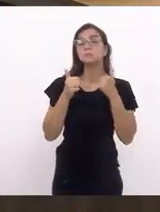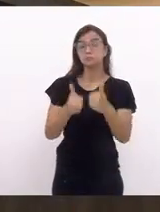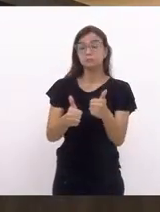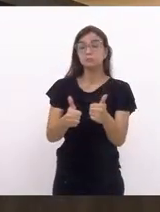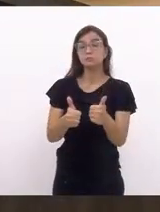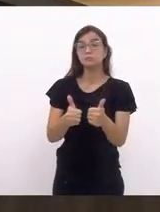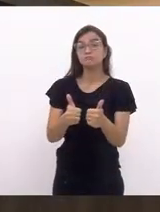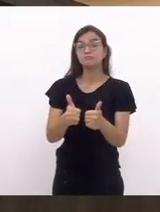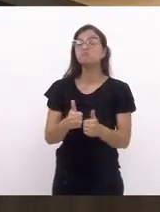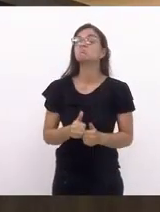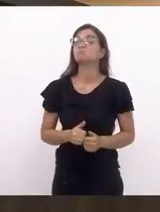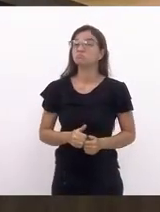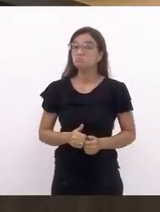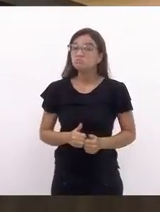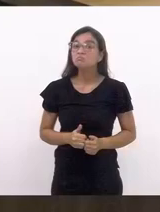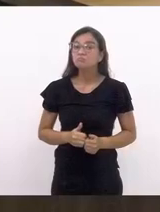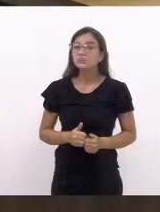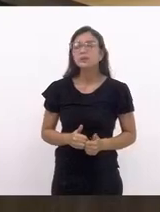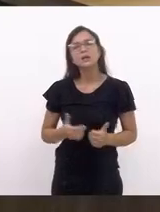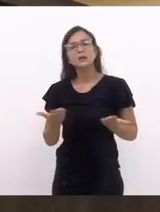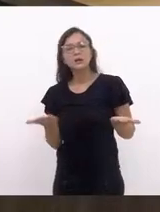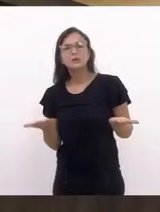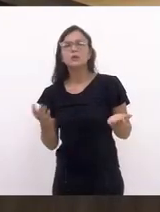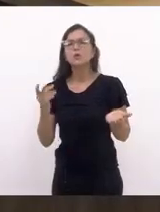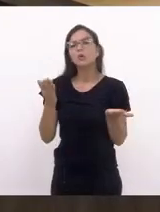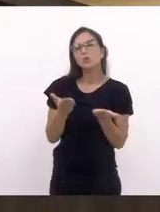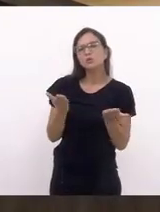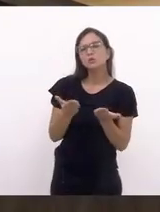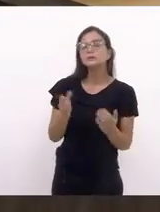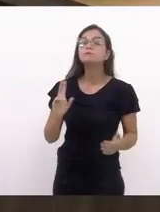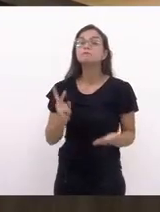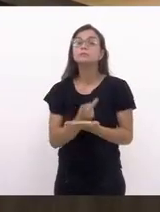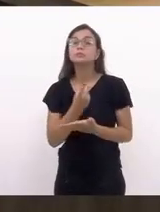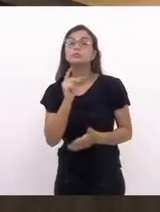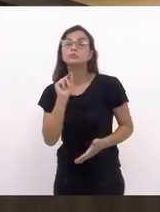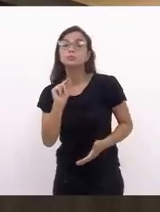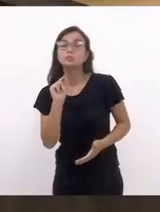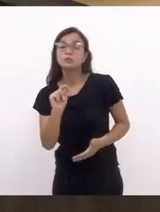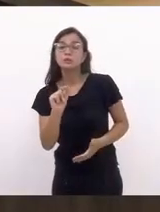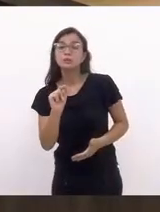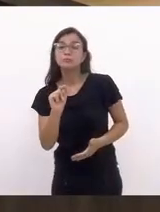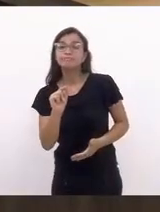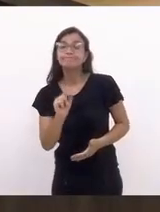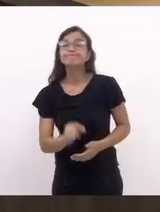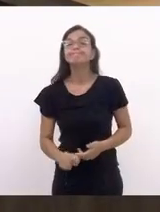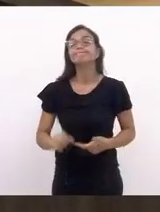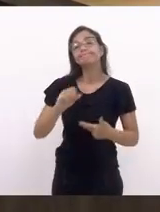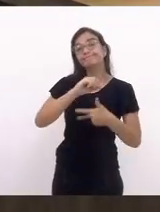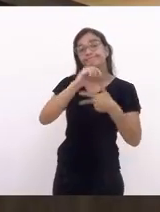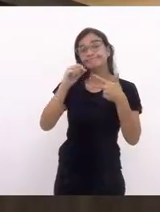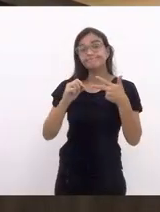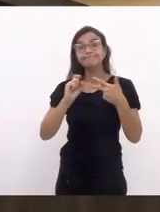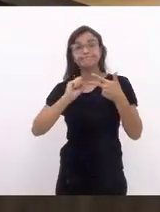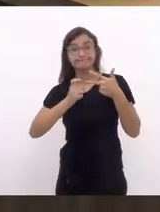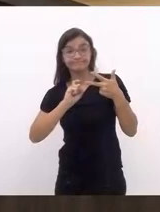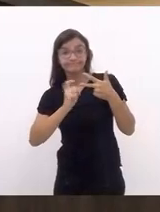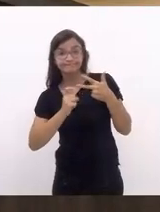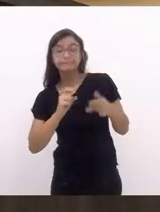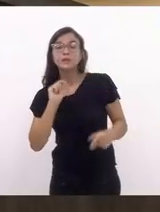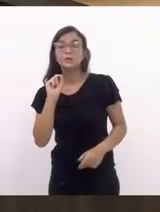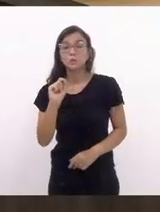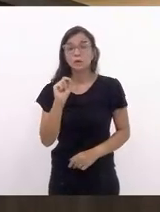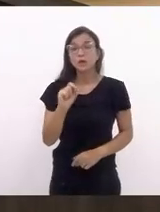e na verdade o que ocorre hoje em todo o segmento do executivo é que o